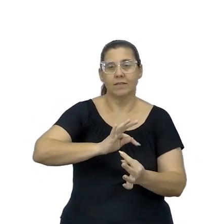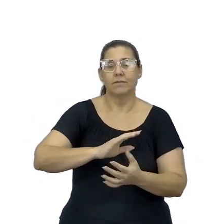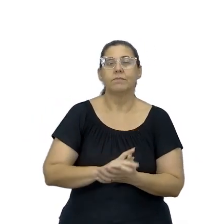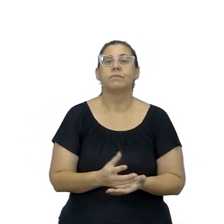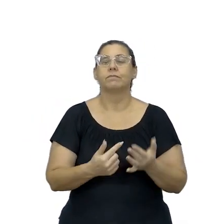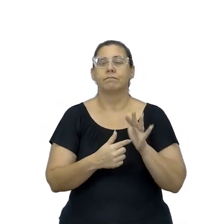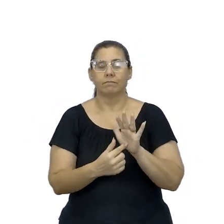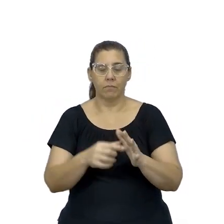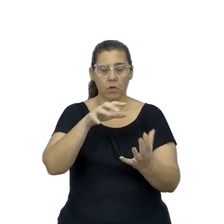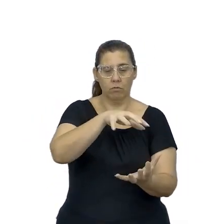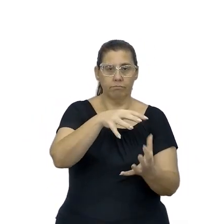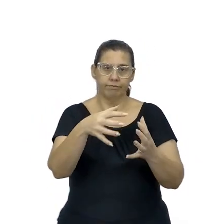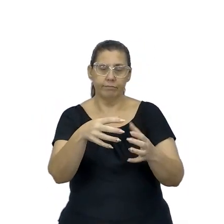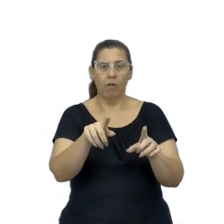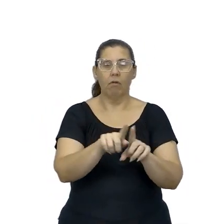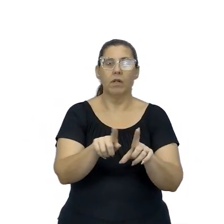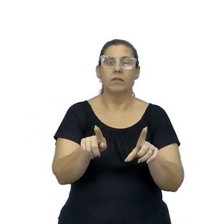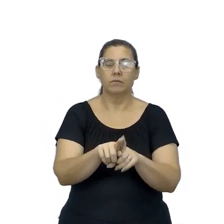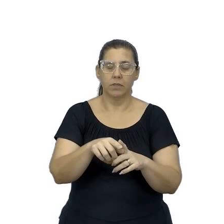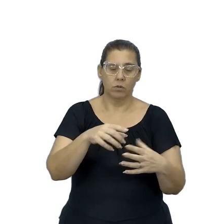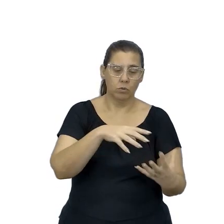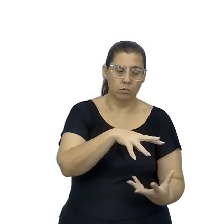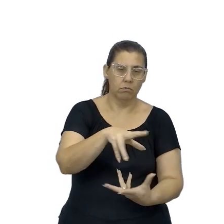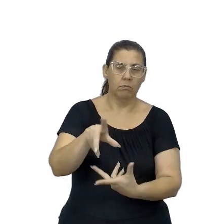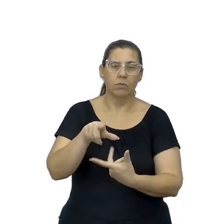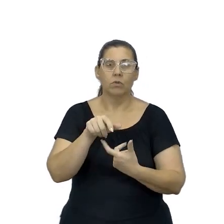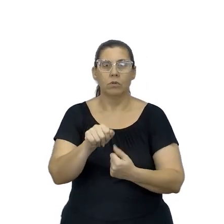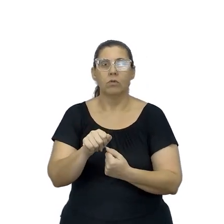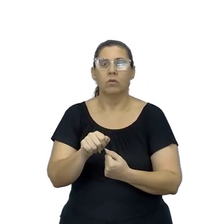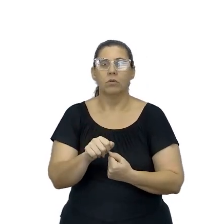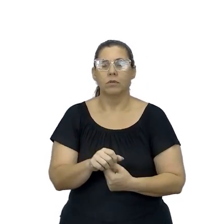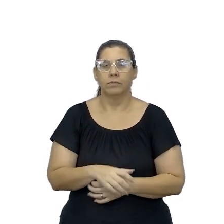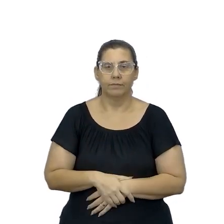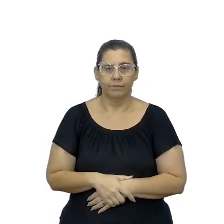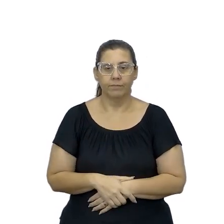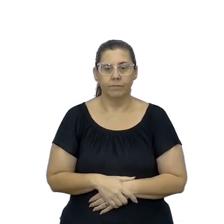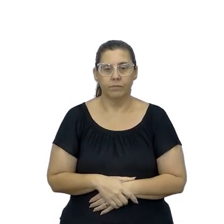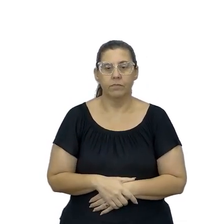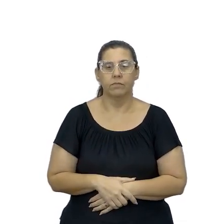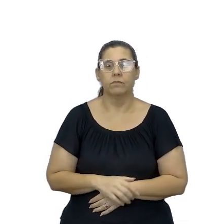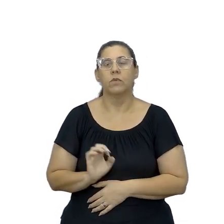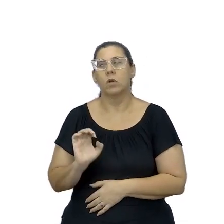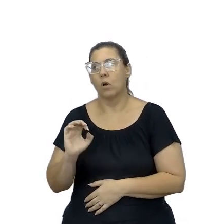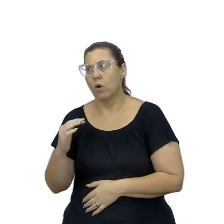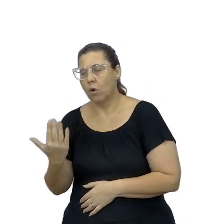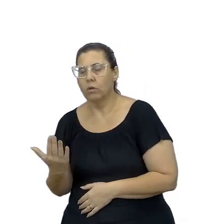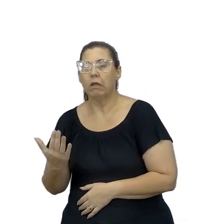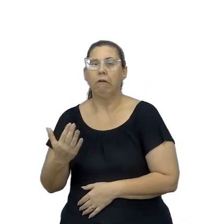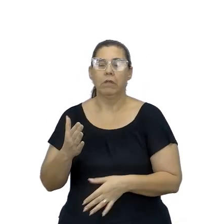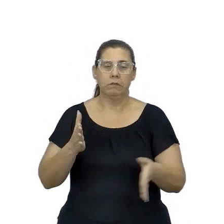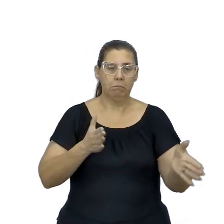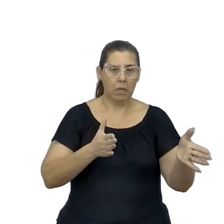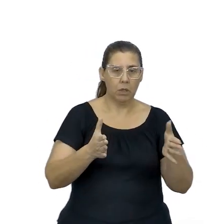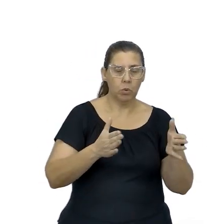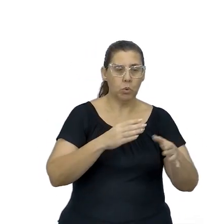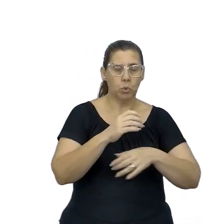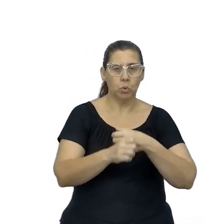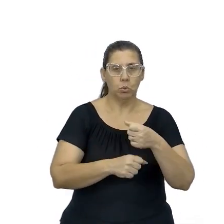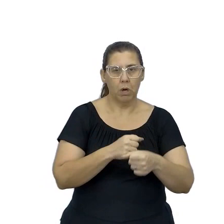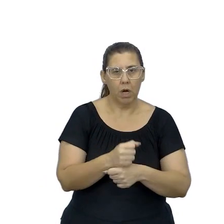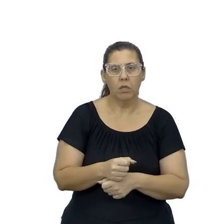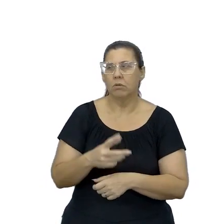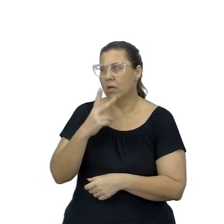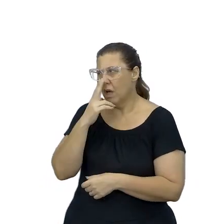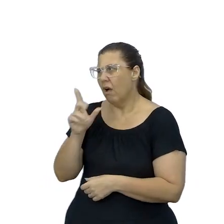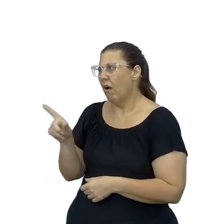do eixo de rotação da Terra em relação à sua órbita, na ocorrência das estações do ano. Então, começa a ficar um